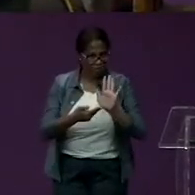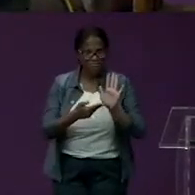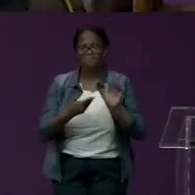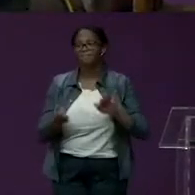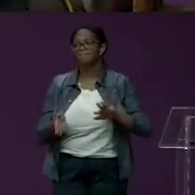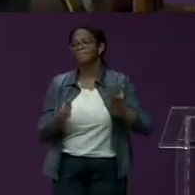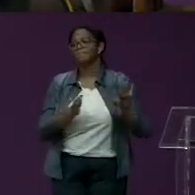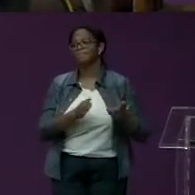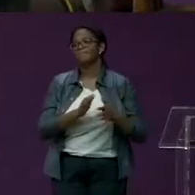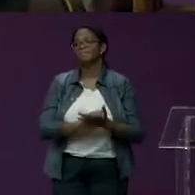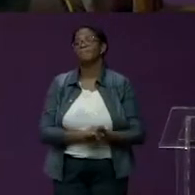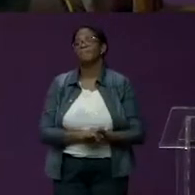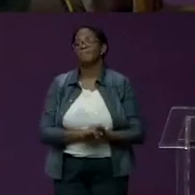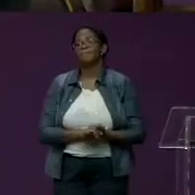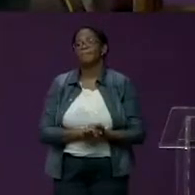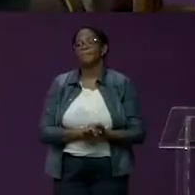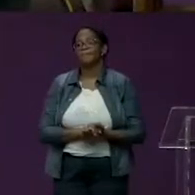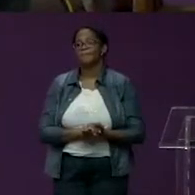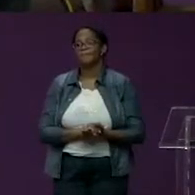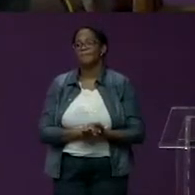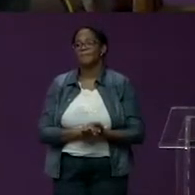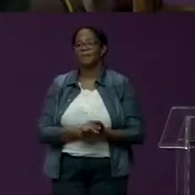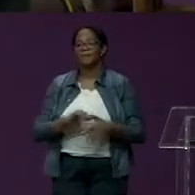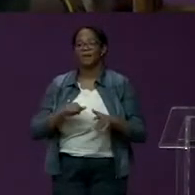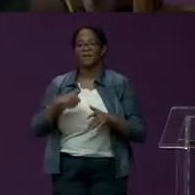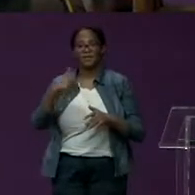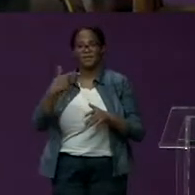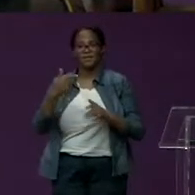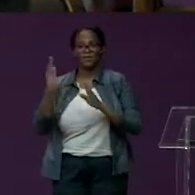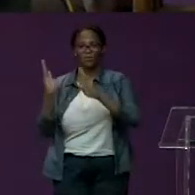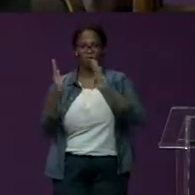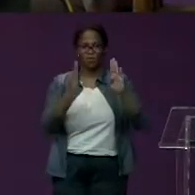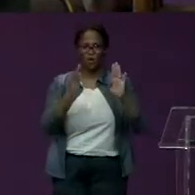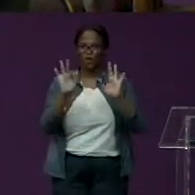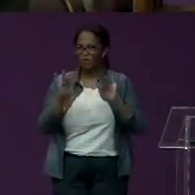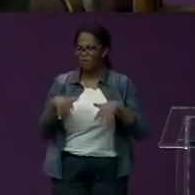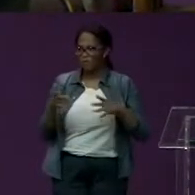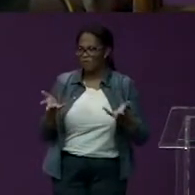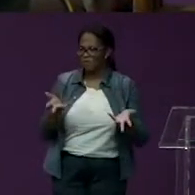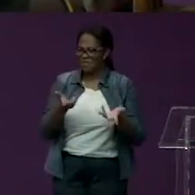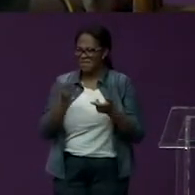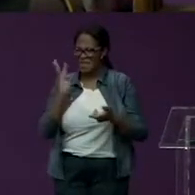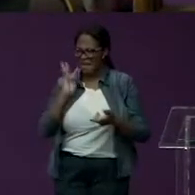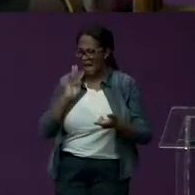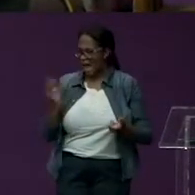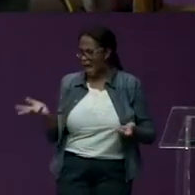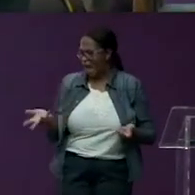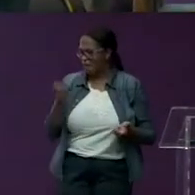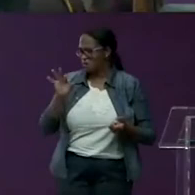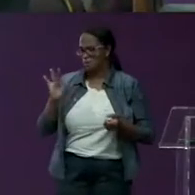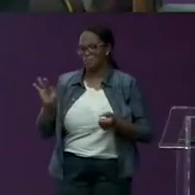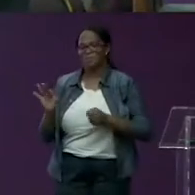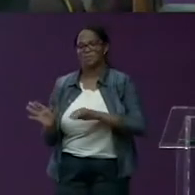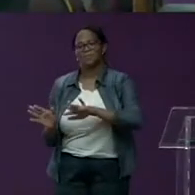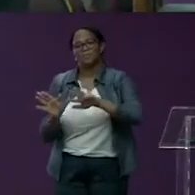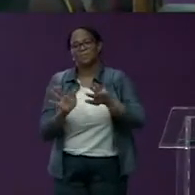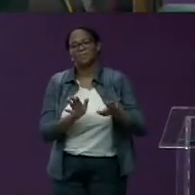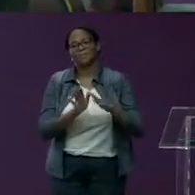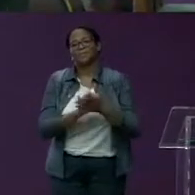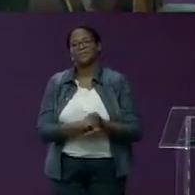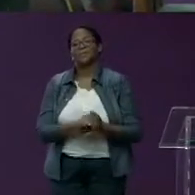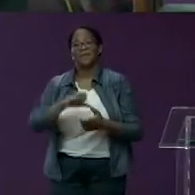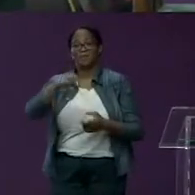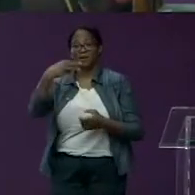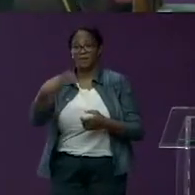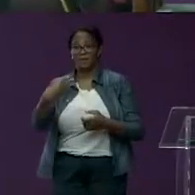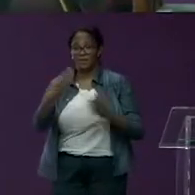isso, pasme, a gente acabou o segundo bloco. Sensacional, hein, Nízia? Arrasou. E aí, agora a gente vai